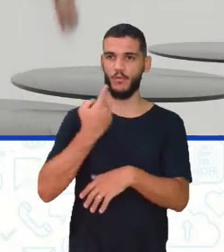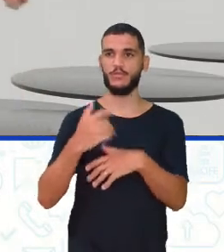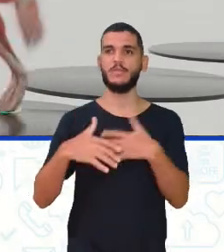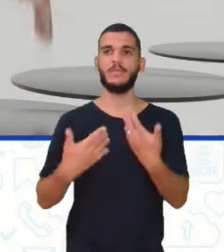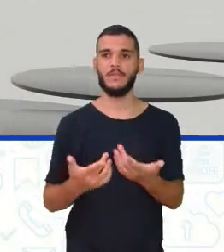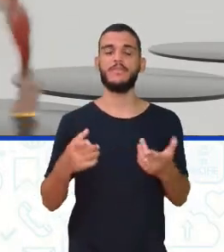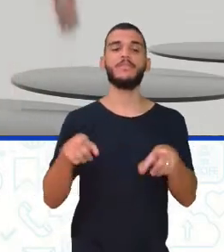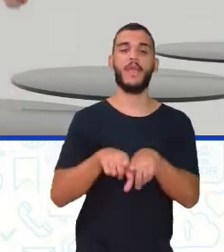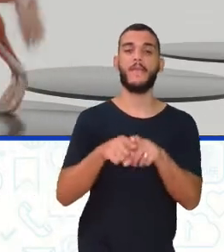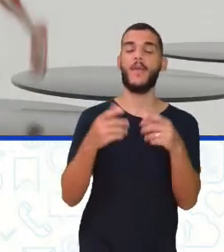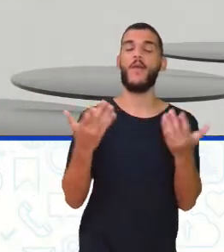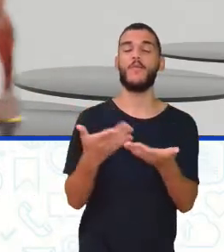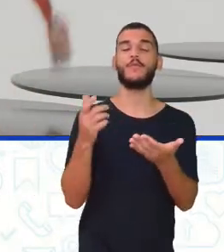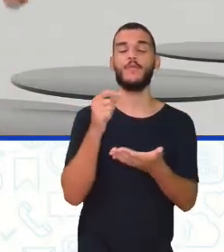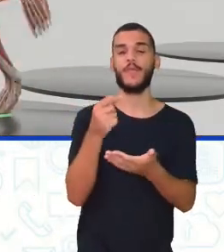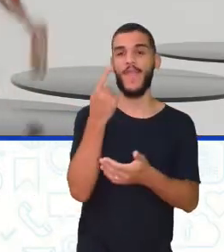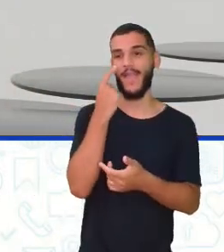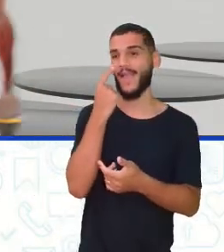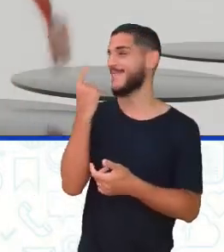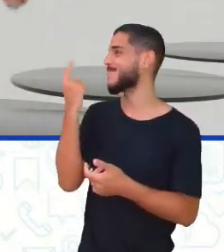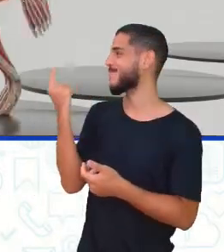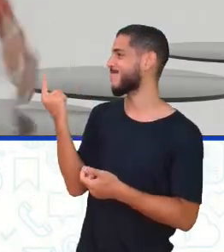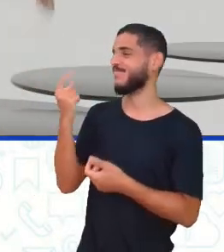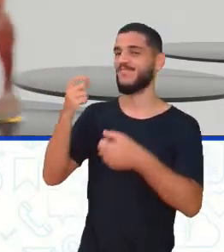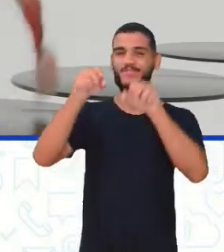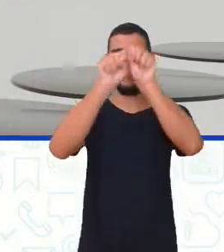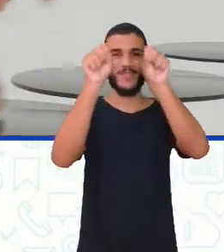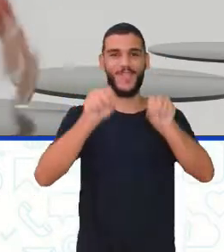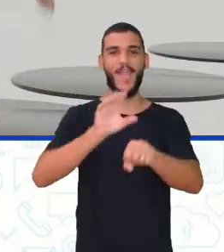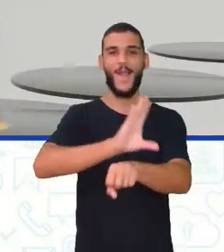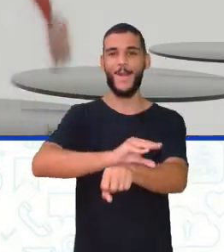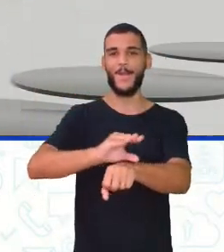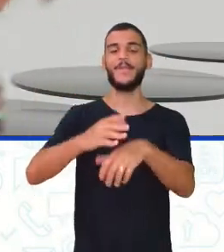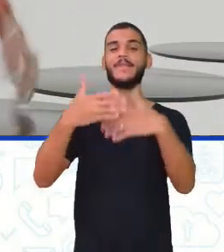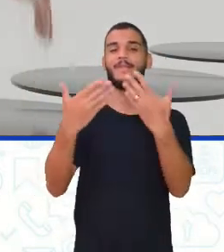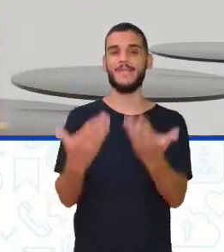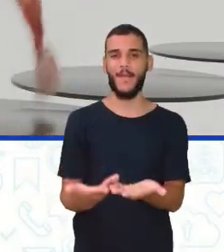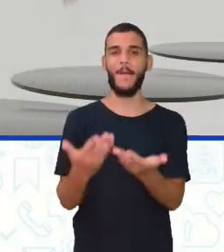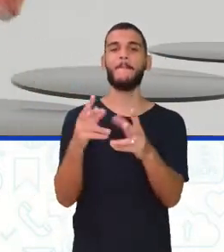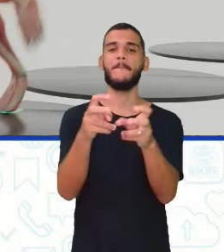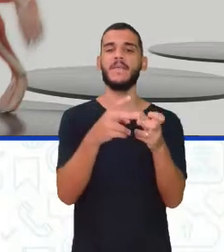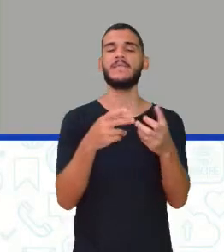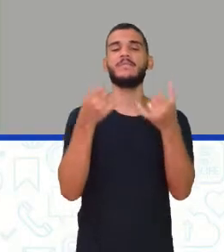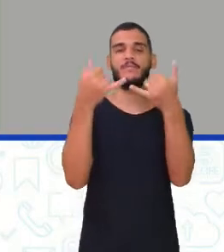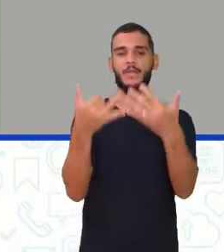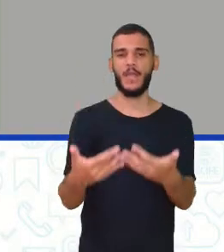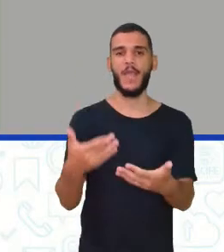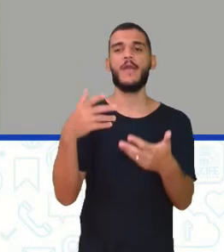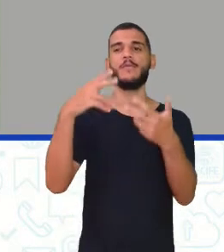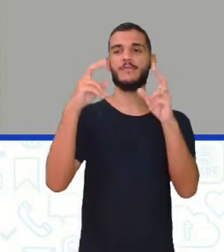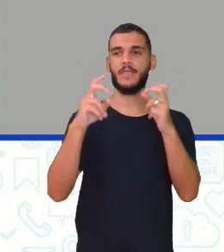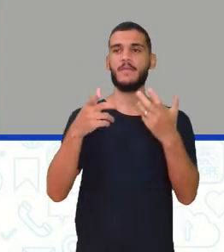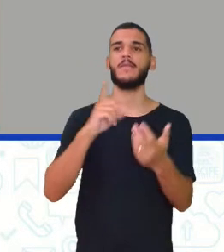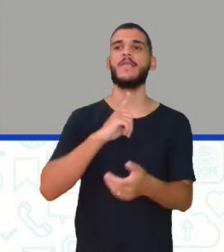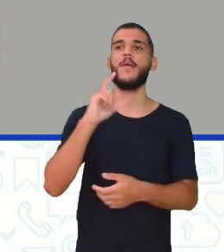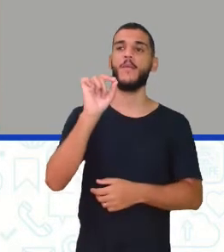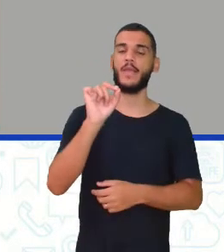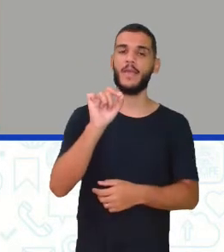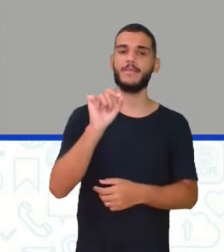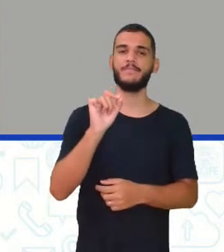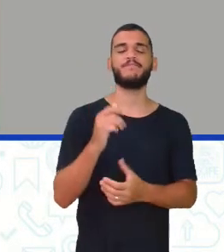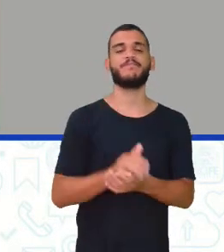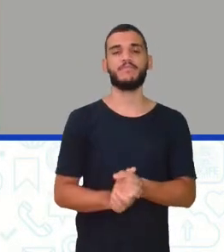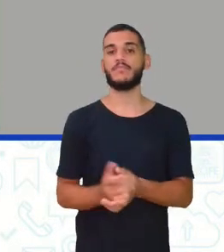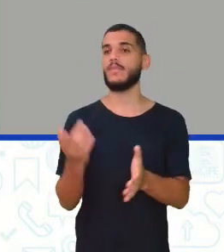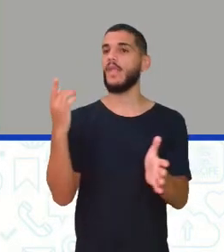nós temos hoje? Nós temos aí o sistema muscular. E para a gente falar no sistema muscular, vamos começar aí com uma